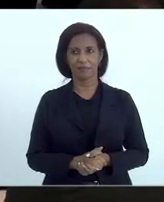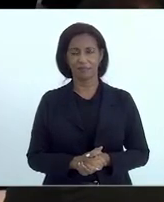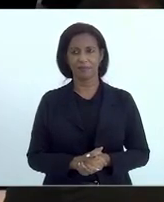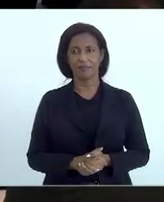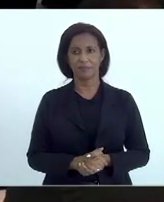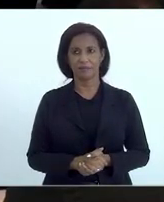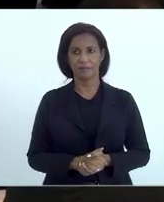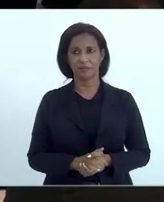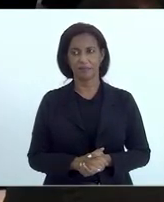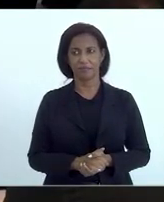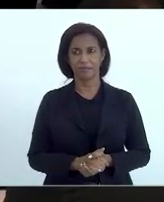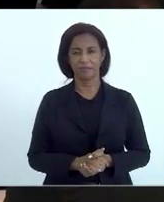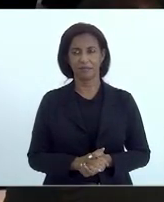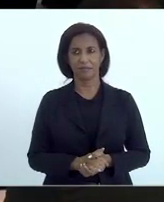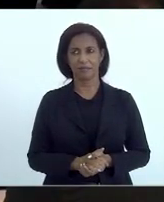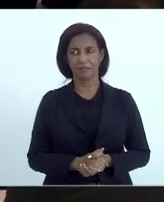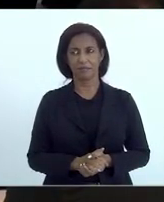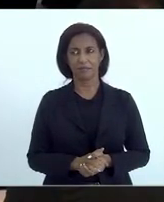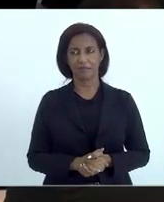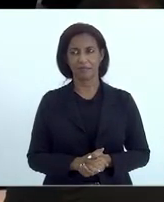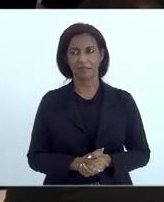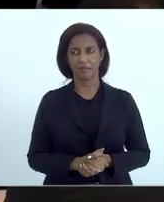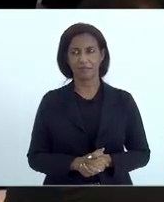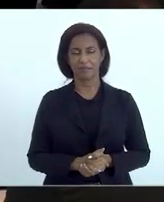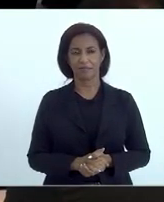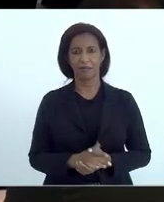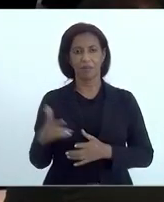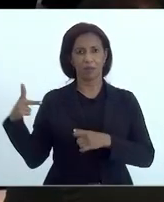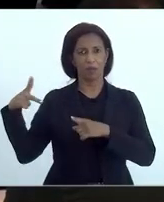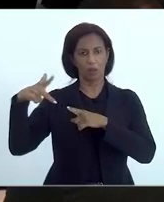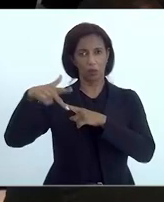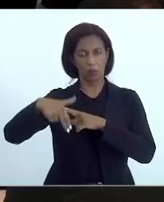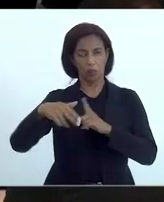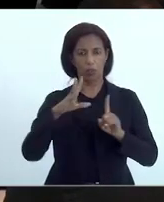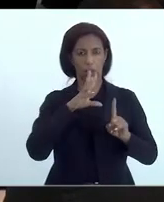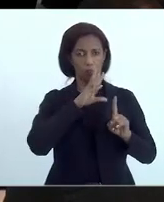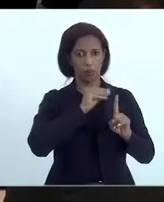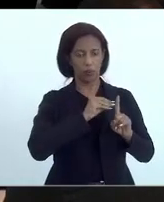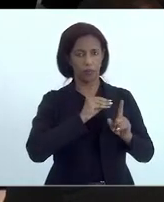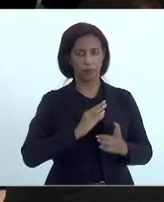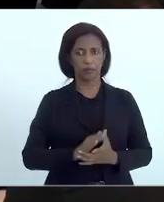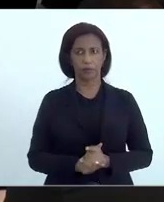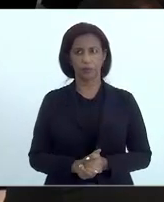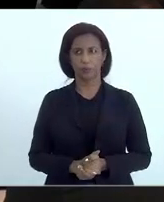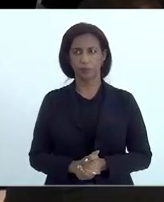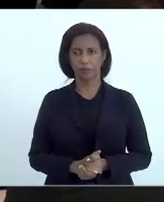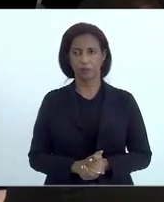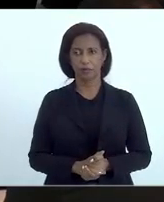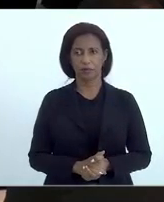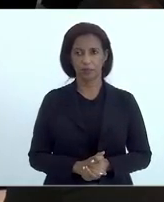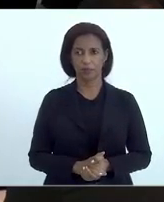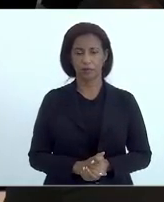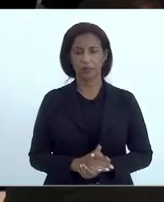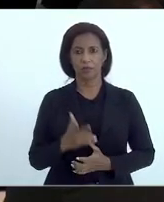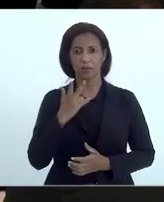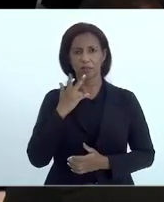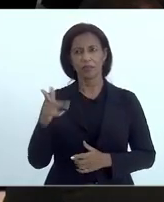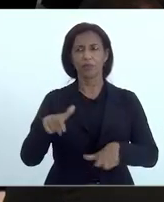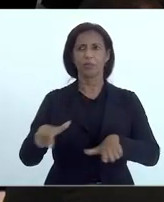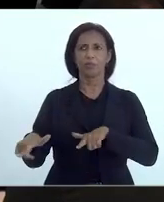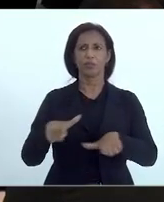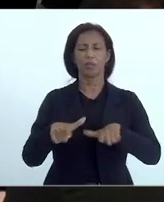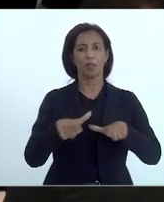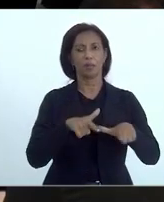lá fale para ela eu vou passar o telefone do WhatsApp mas eu não falei para ela da corte o deputado o microfone do WhatsApp e o valor dos trabalhos